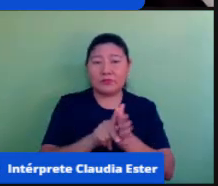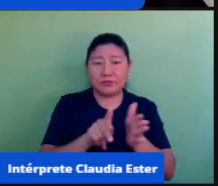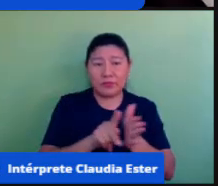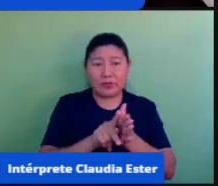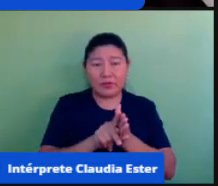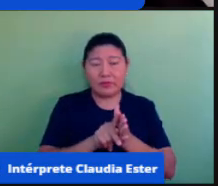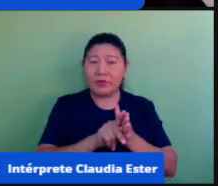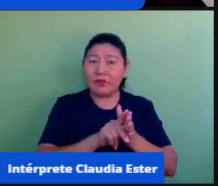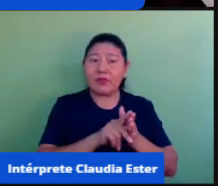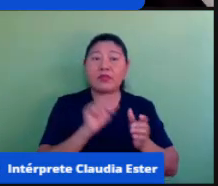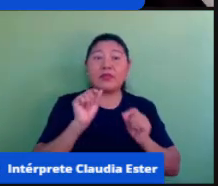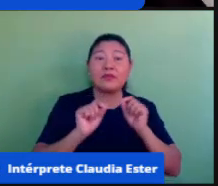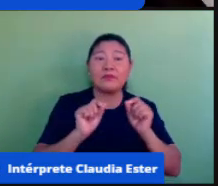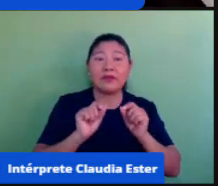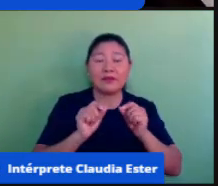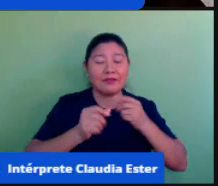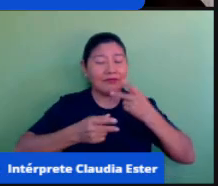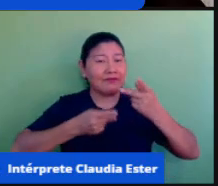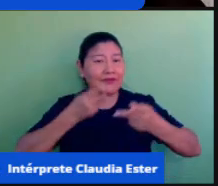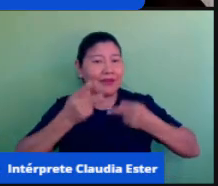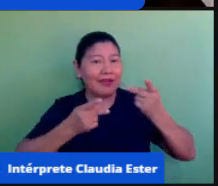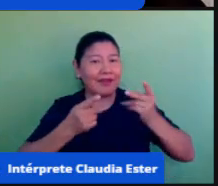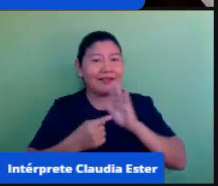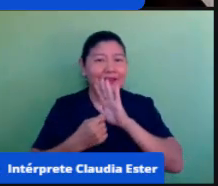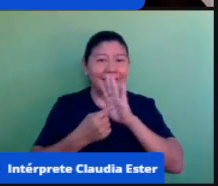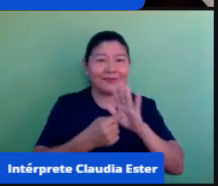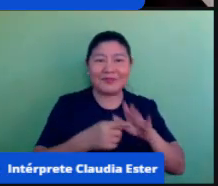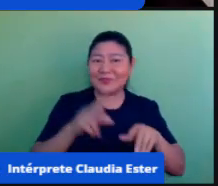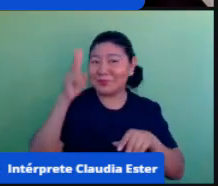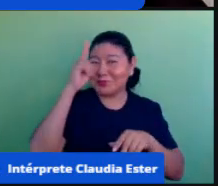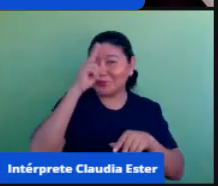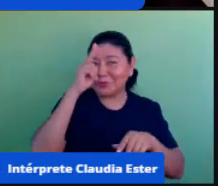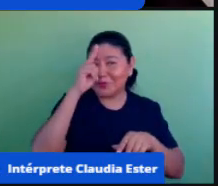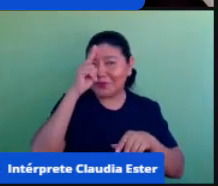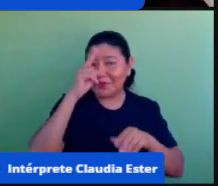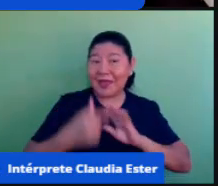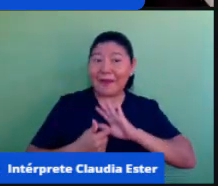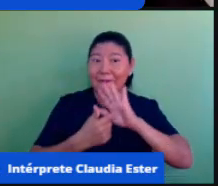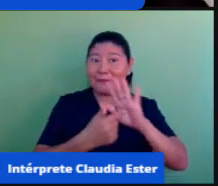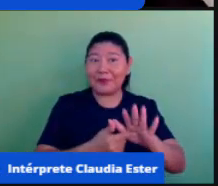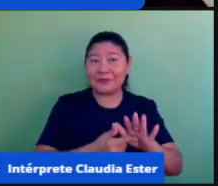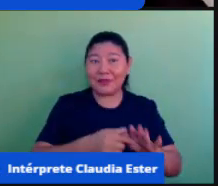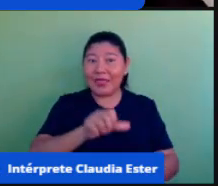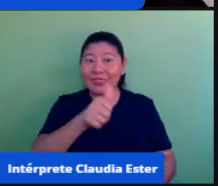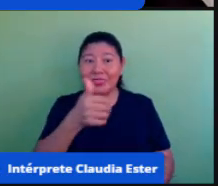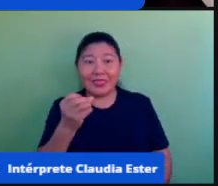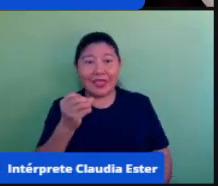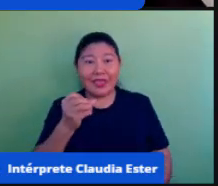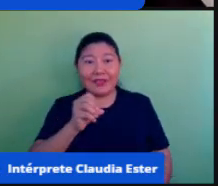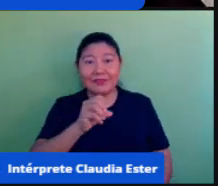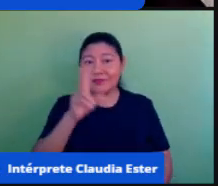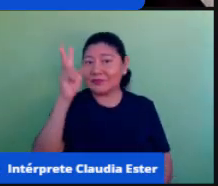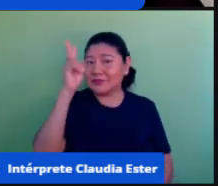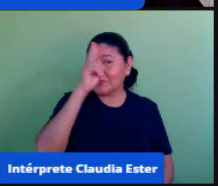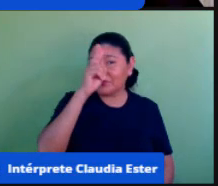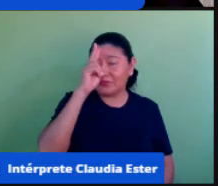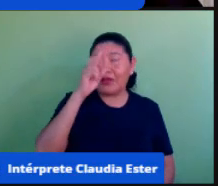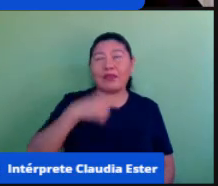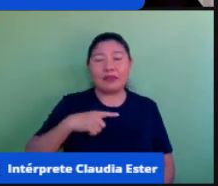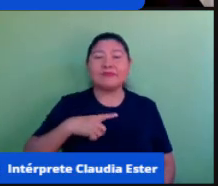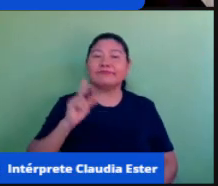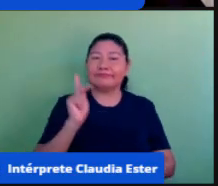de história e um músico que apresenta mais de 10 histórias. Eu entrei, gente,